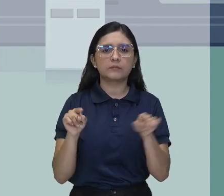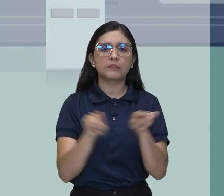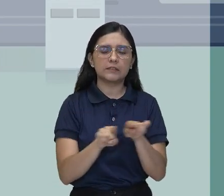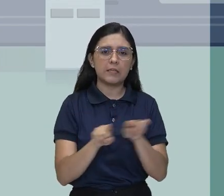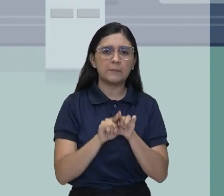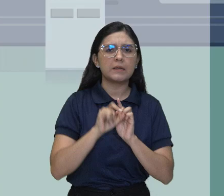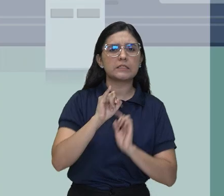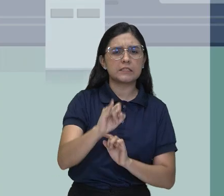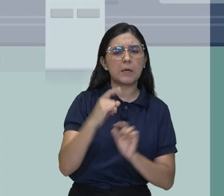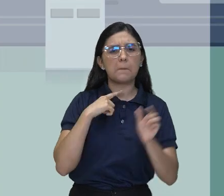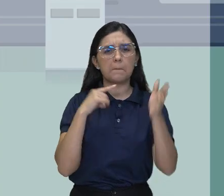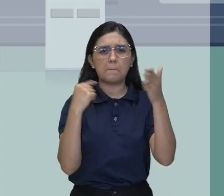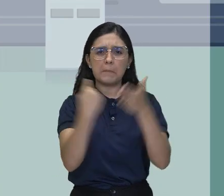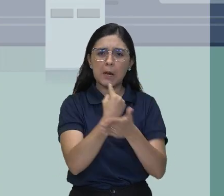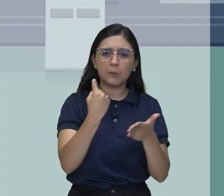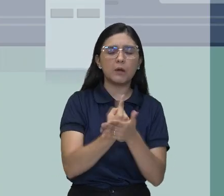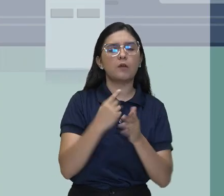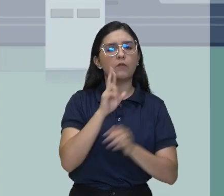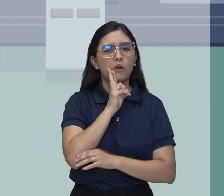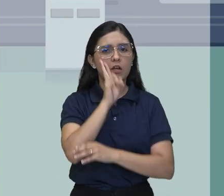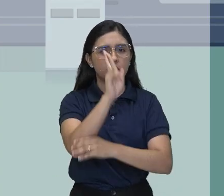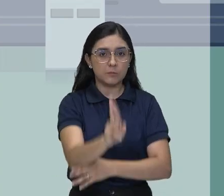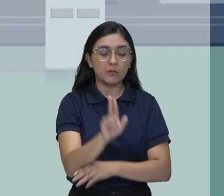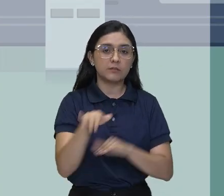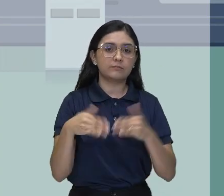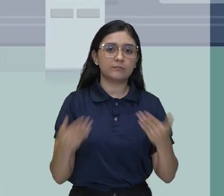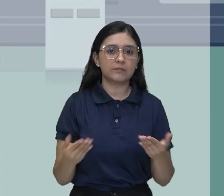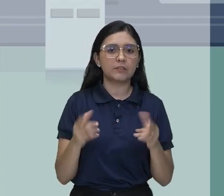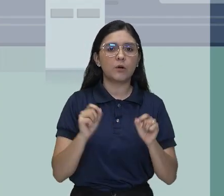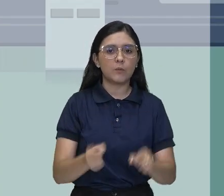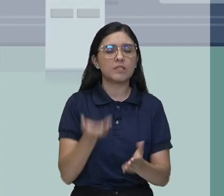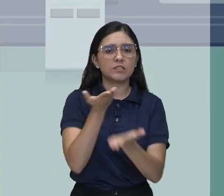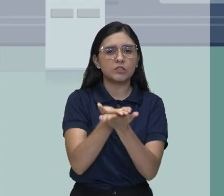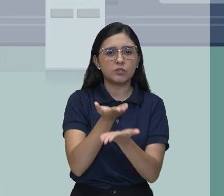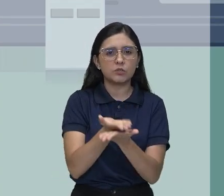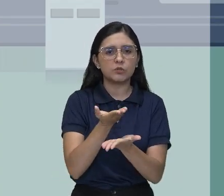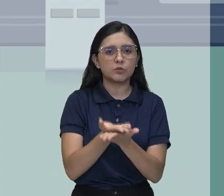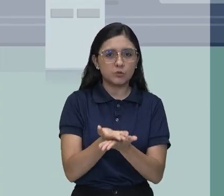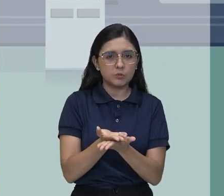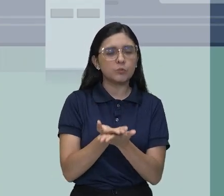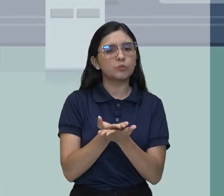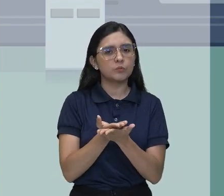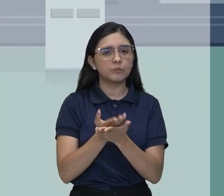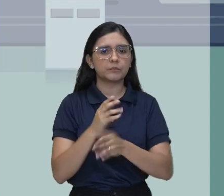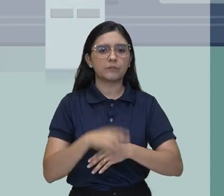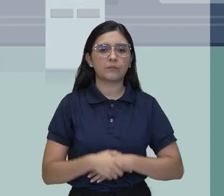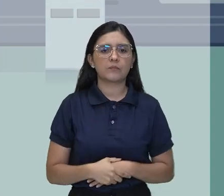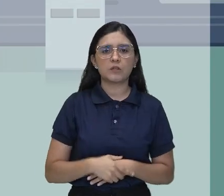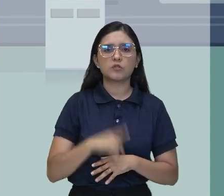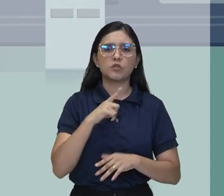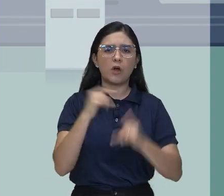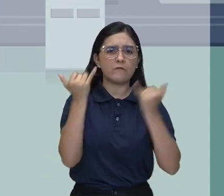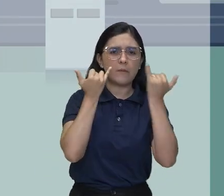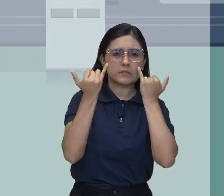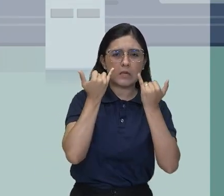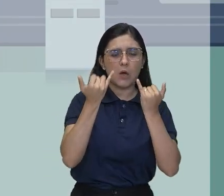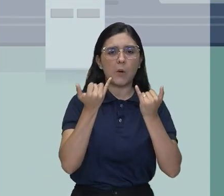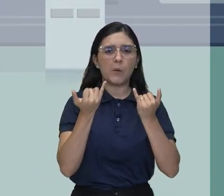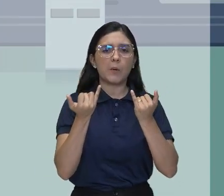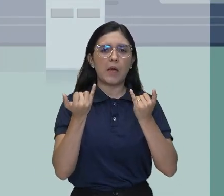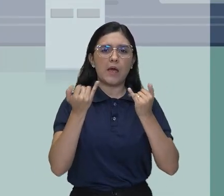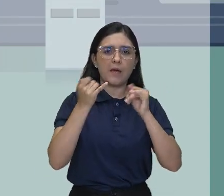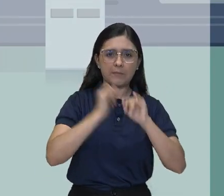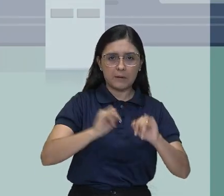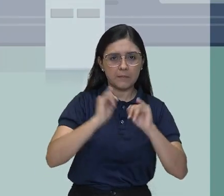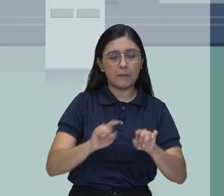todas as perguntas e tornar esta jornada educacional não apenas informativa, mas